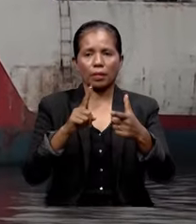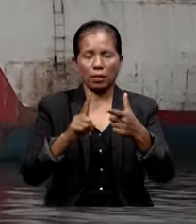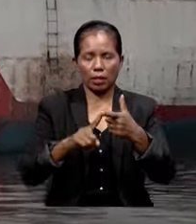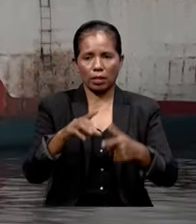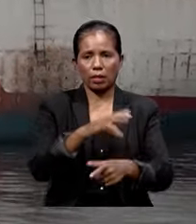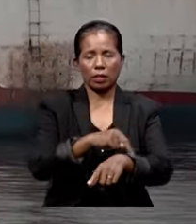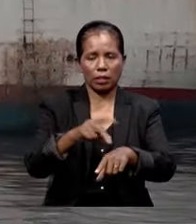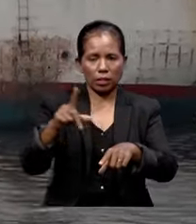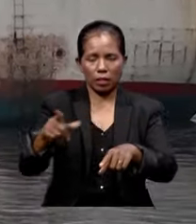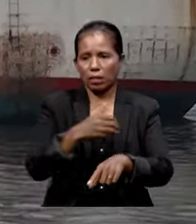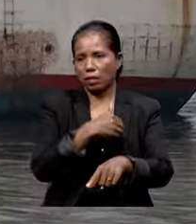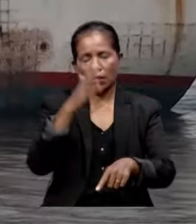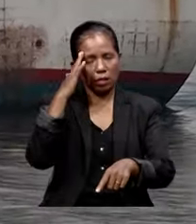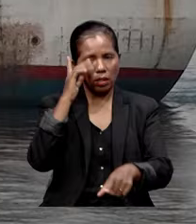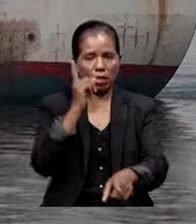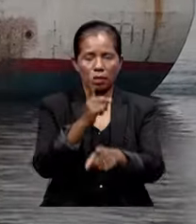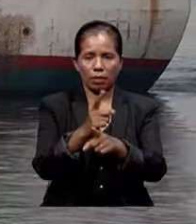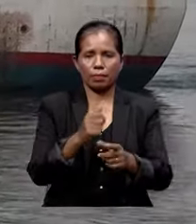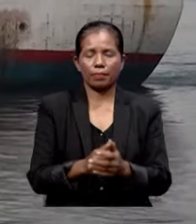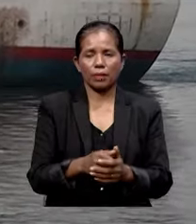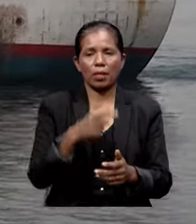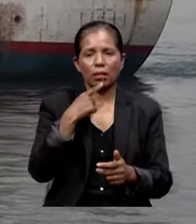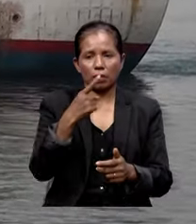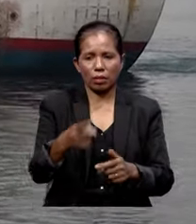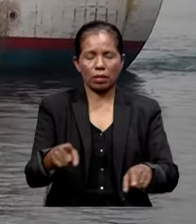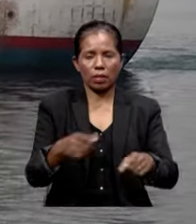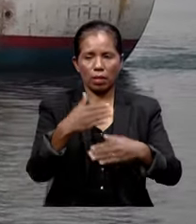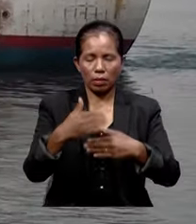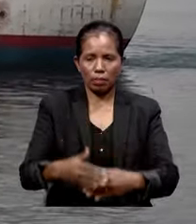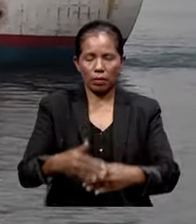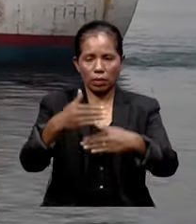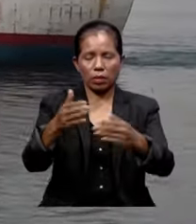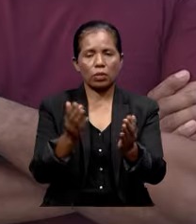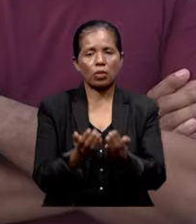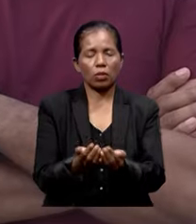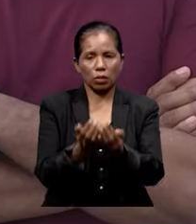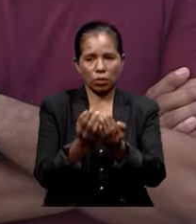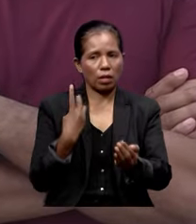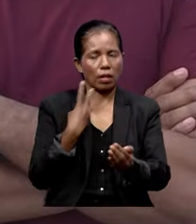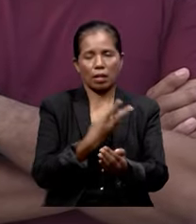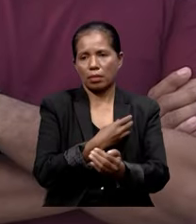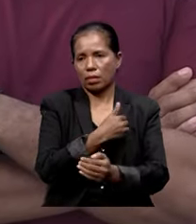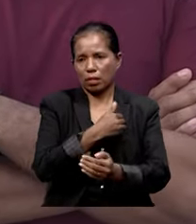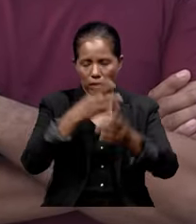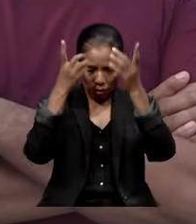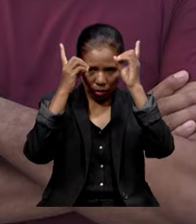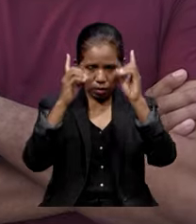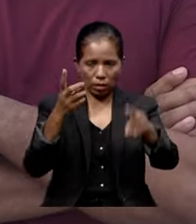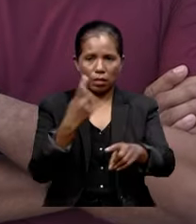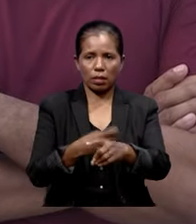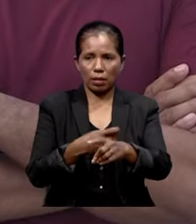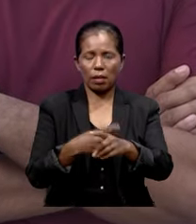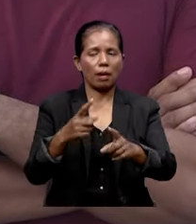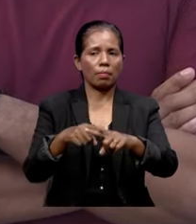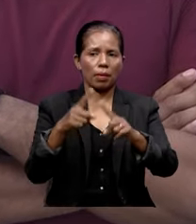cabotaje nacional, se dau katene claro. Atu atete de, tansane prosesu ro, am sida gubel termina nia, nia durasaun, mai